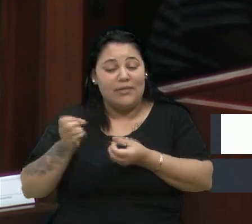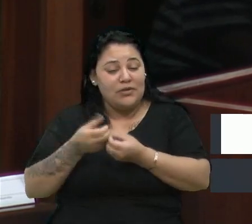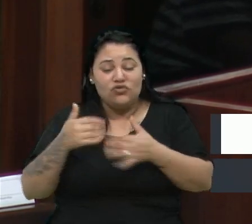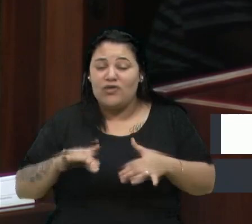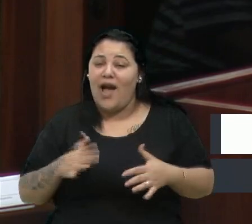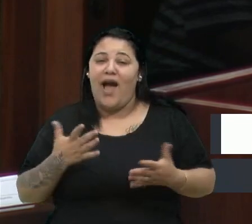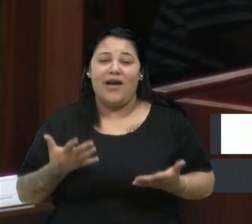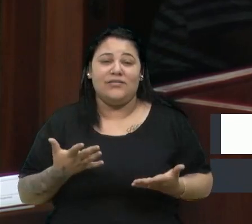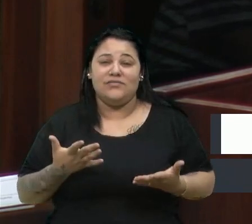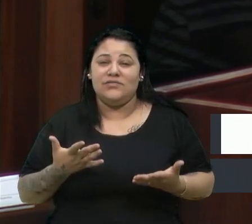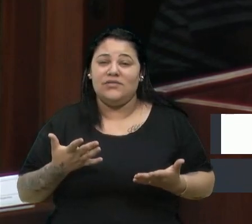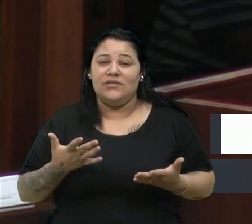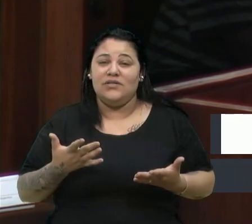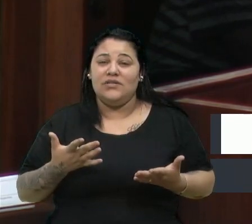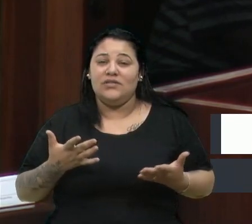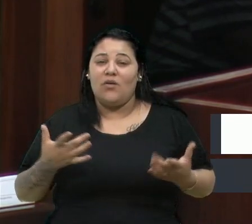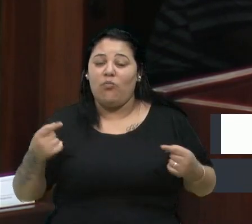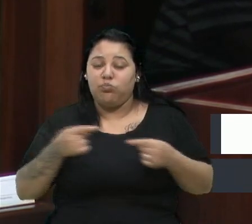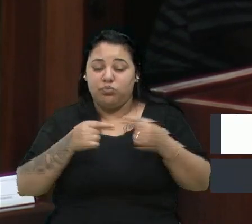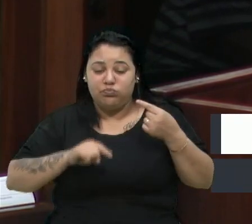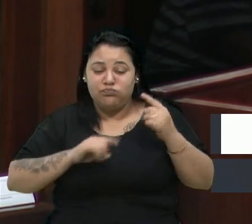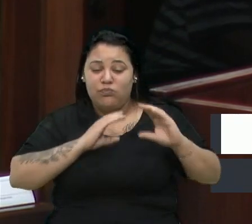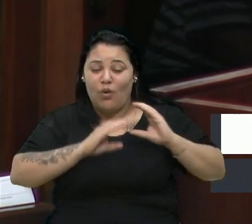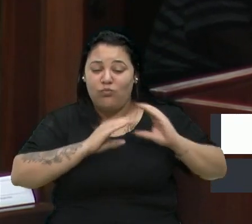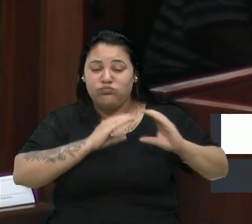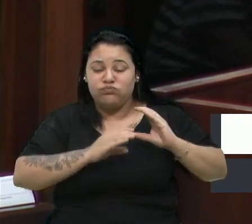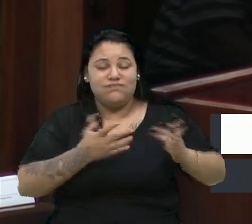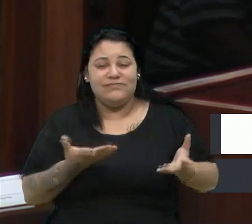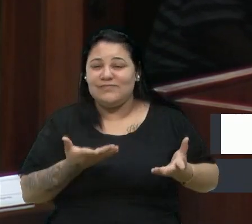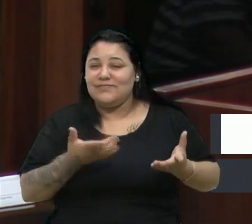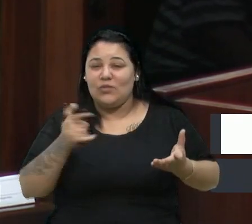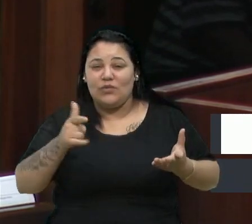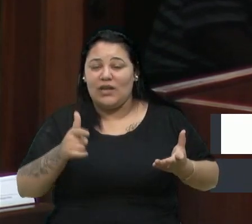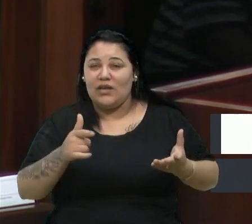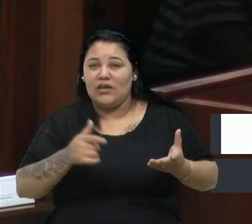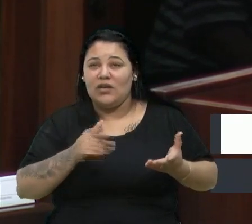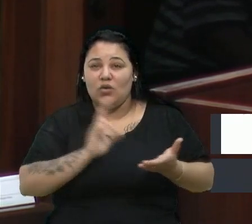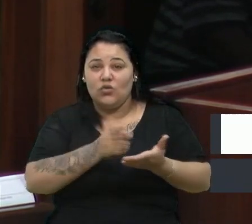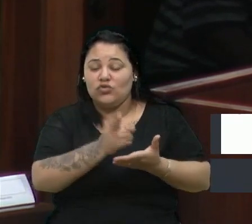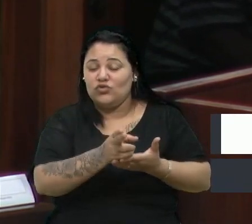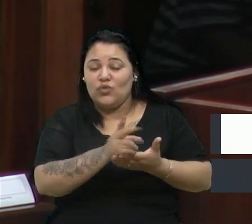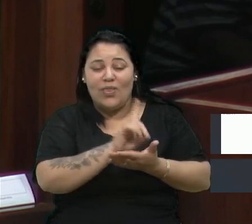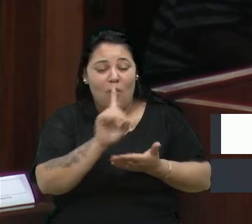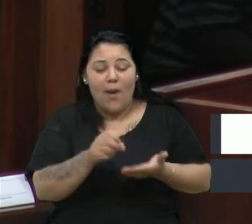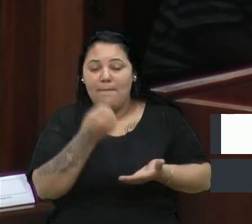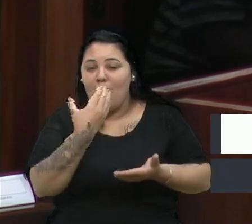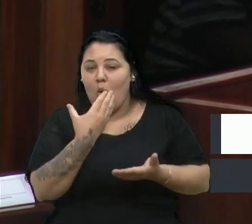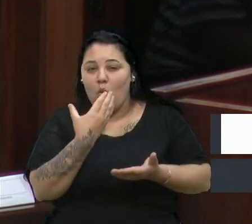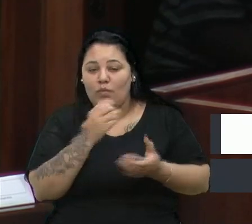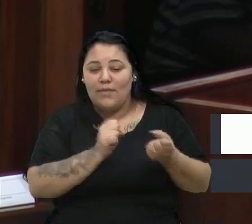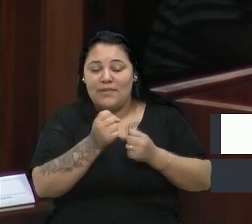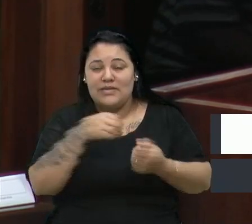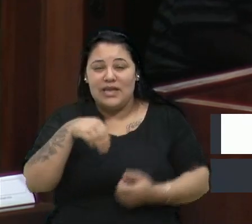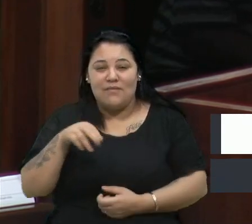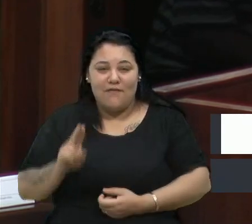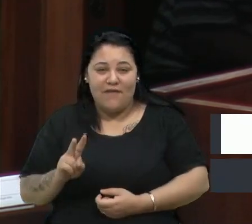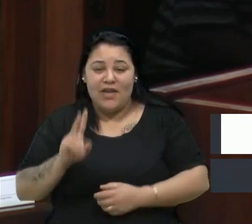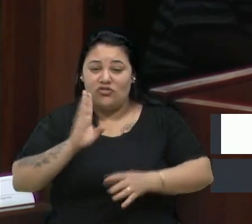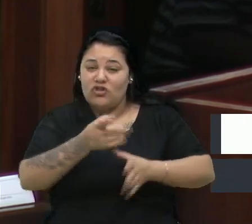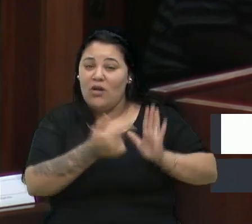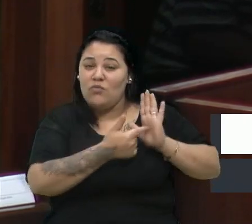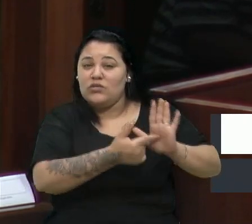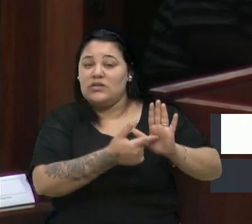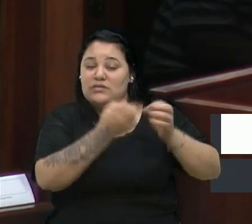Então, continua não funcionando o sistema eletrônico da empresa MV. Isso a gente apontou em